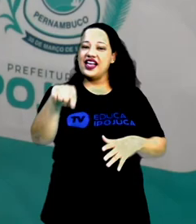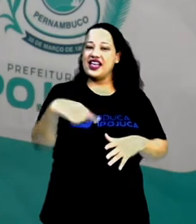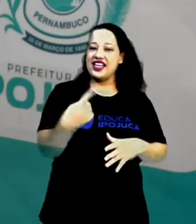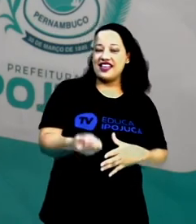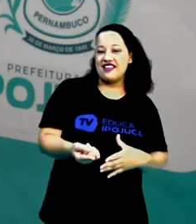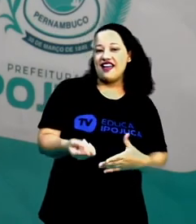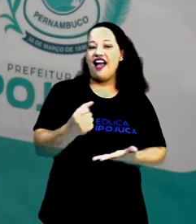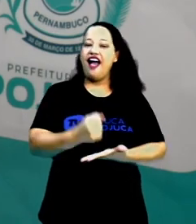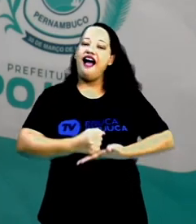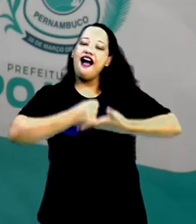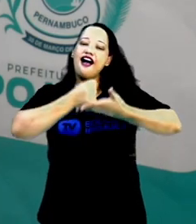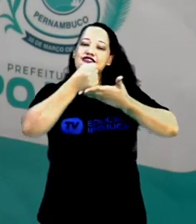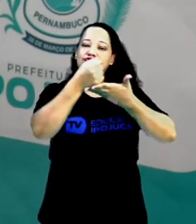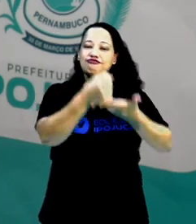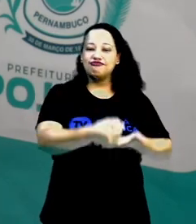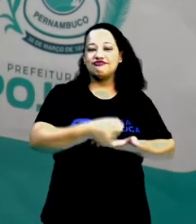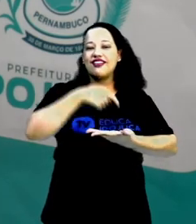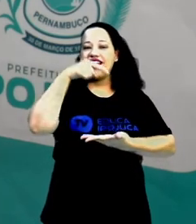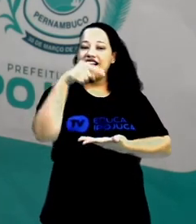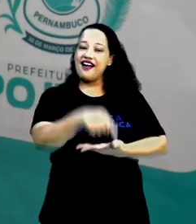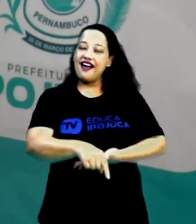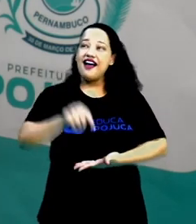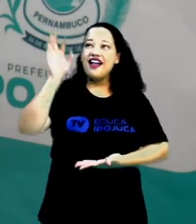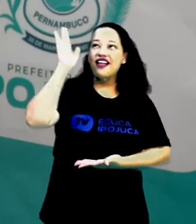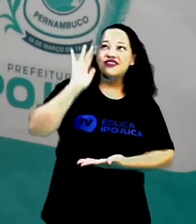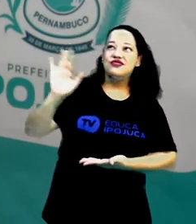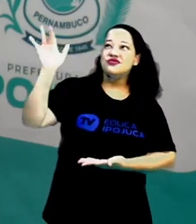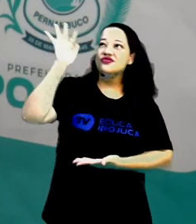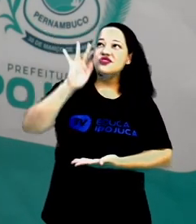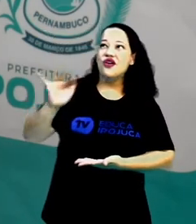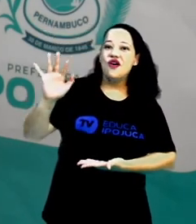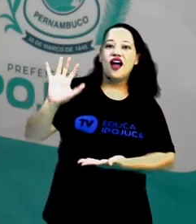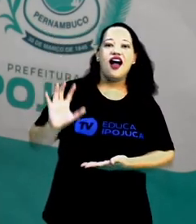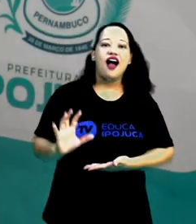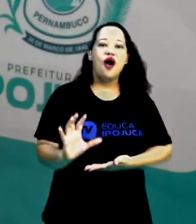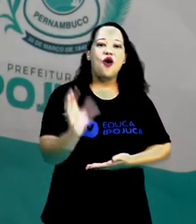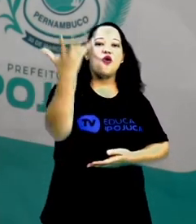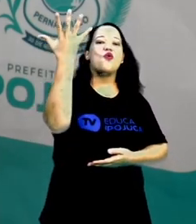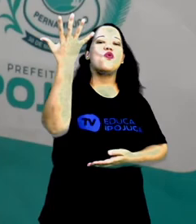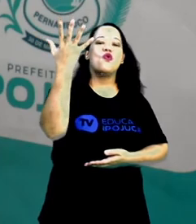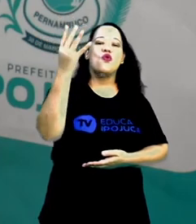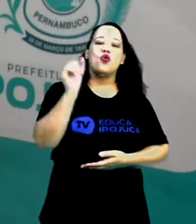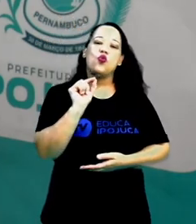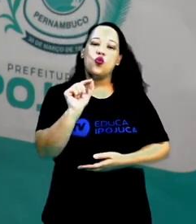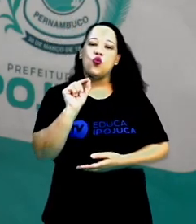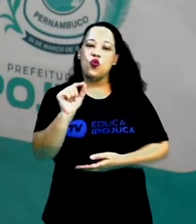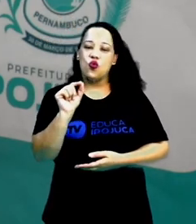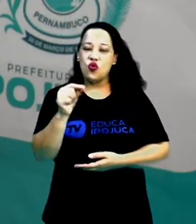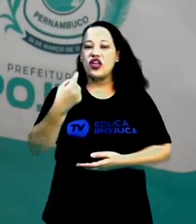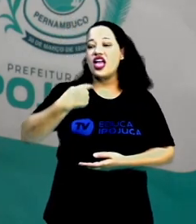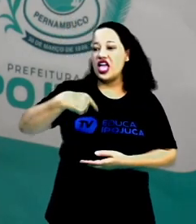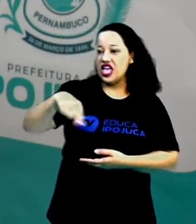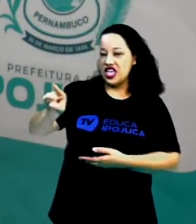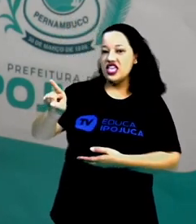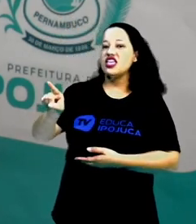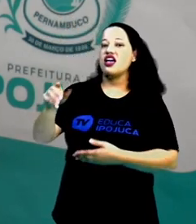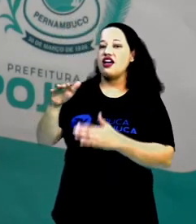realizou o sonho da pequena Clara, que era o quê? Ir para